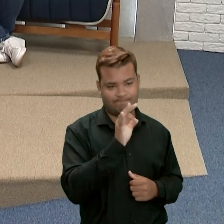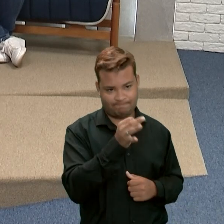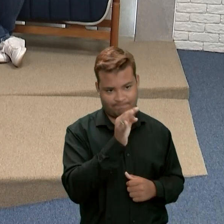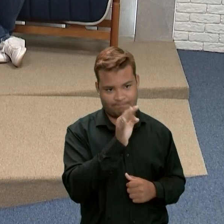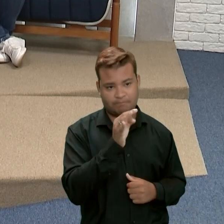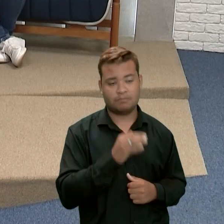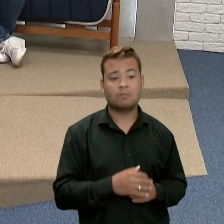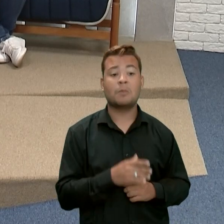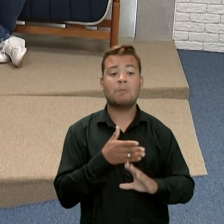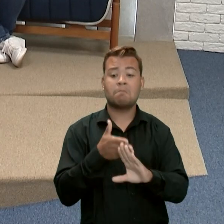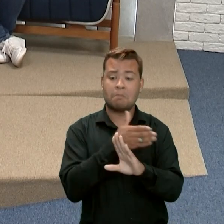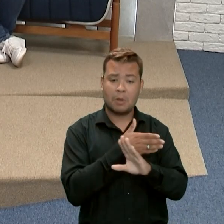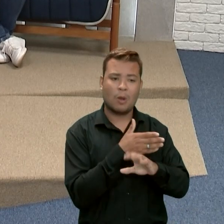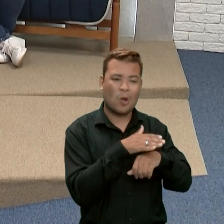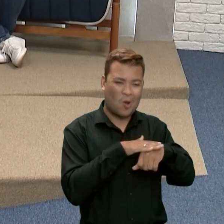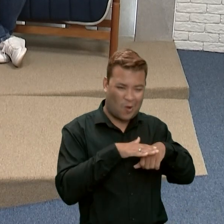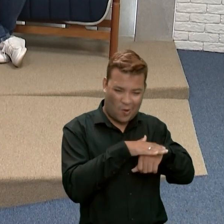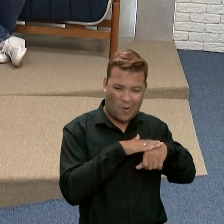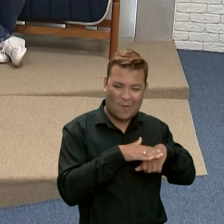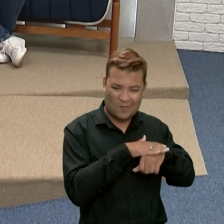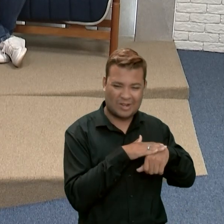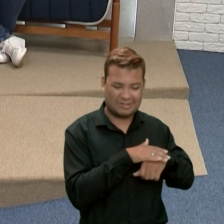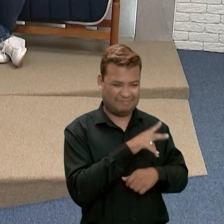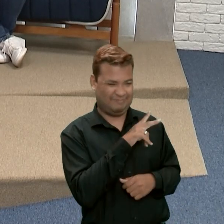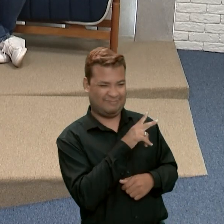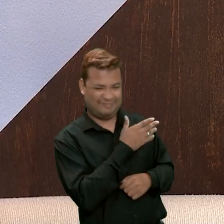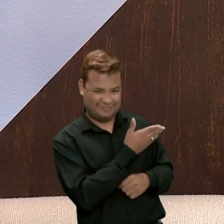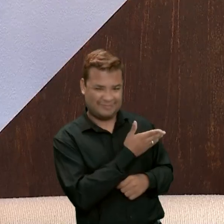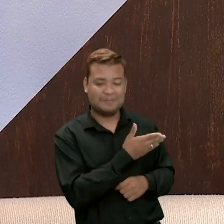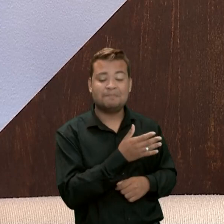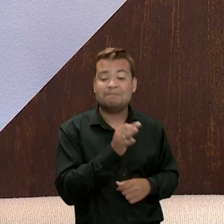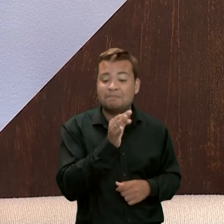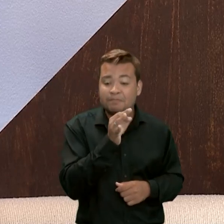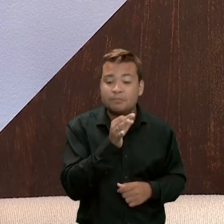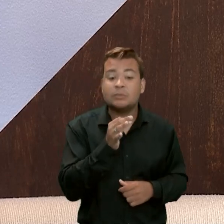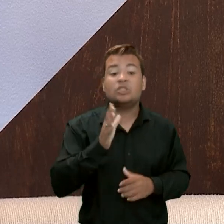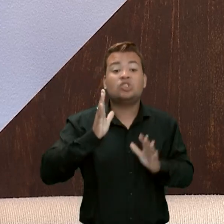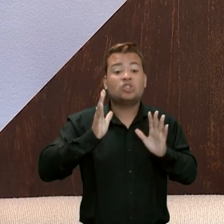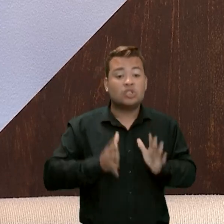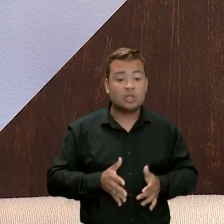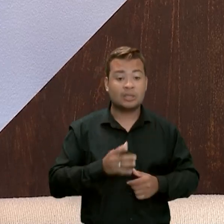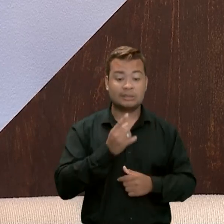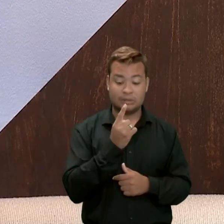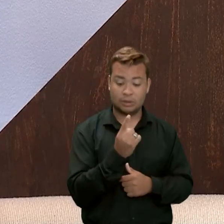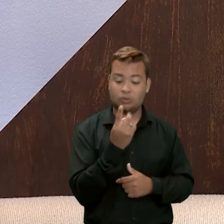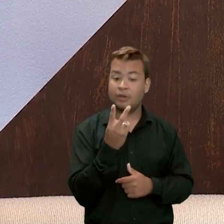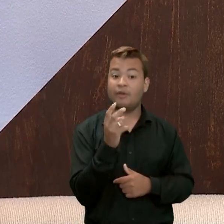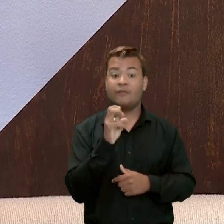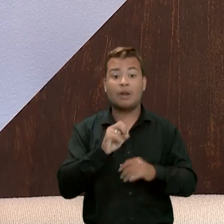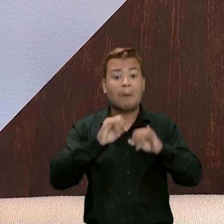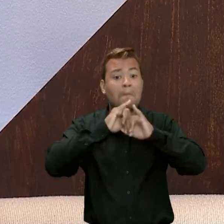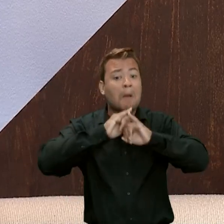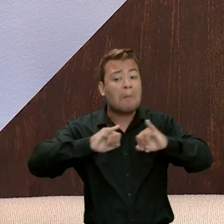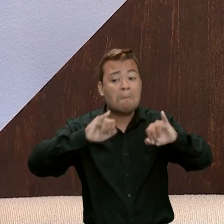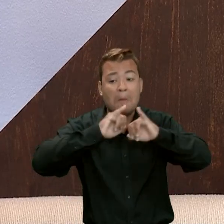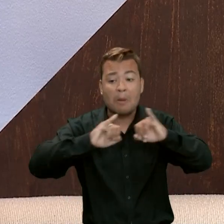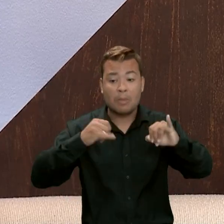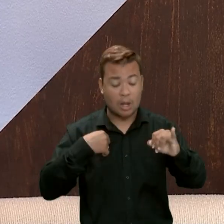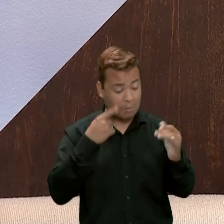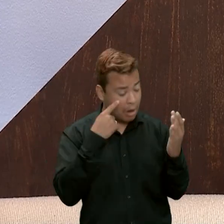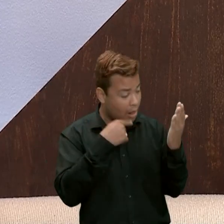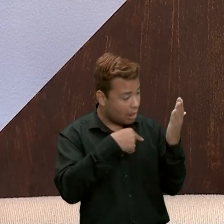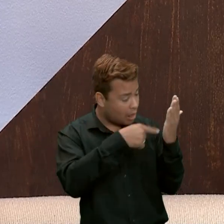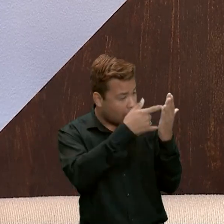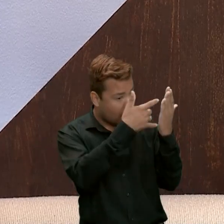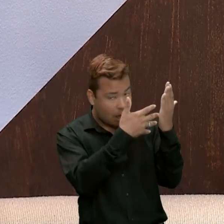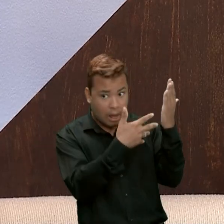Como a gente estava conversando antes do programa começar, são mais de 120 notícias, até onde eu olhei, né, da